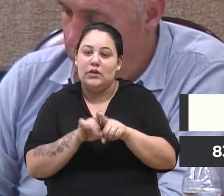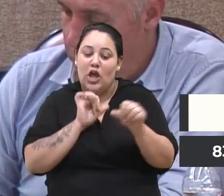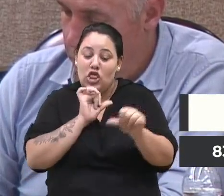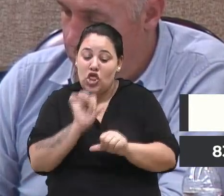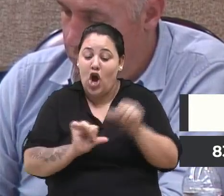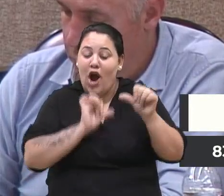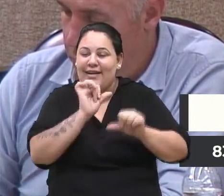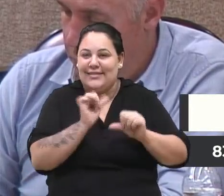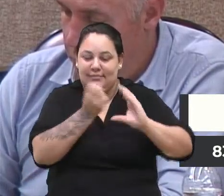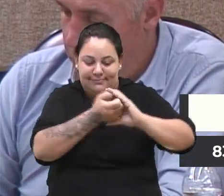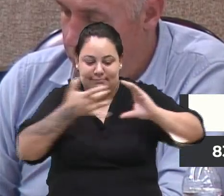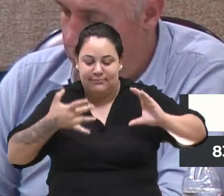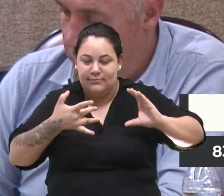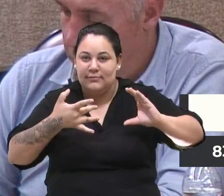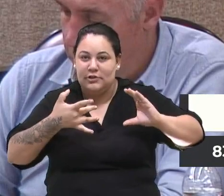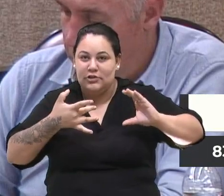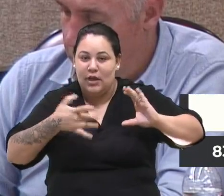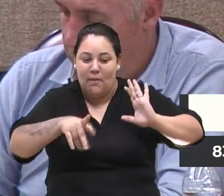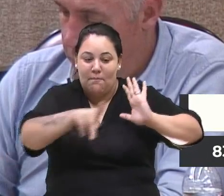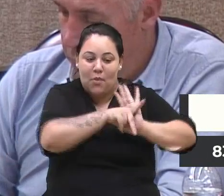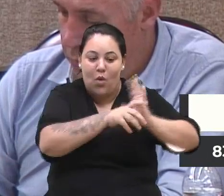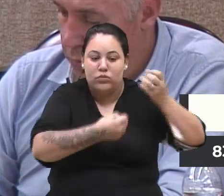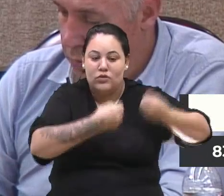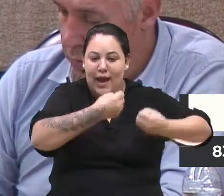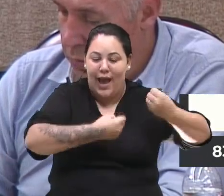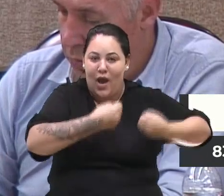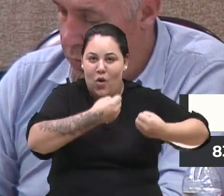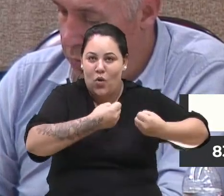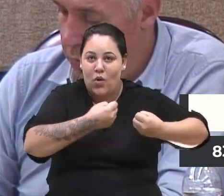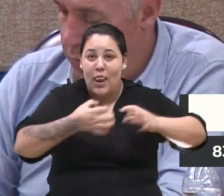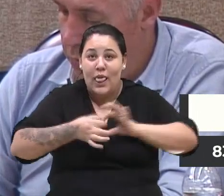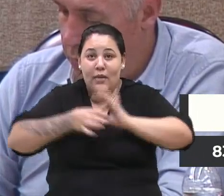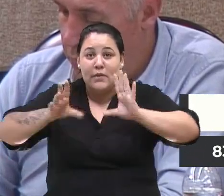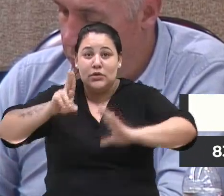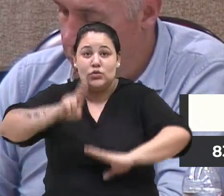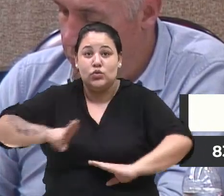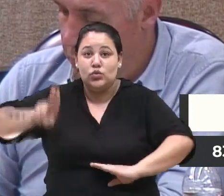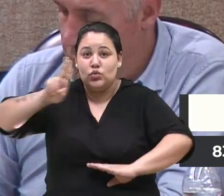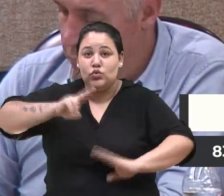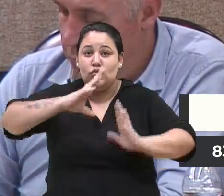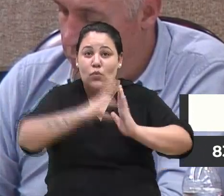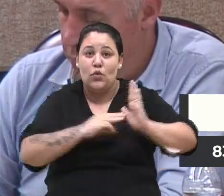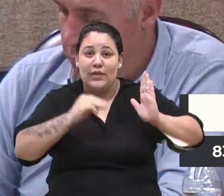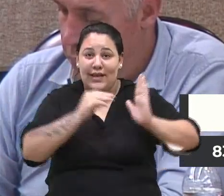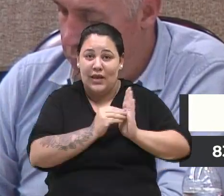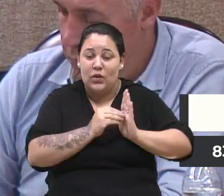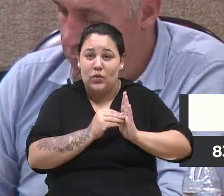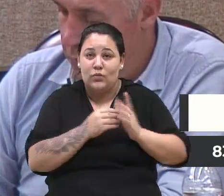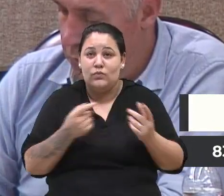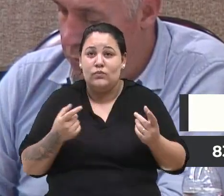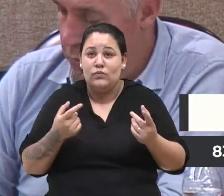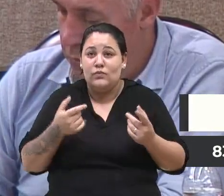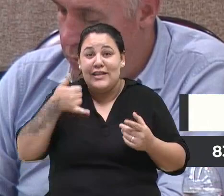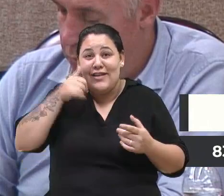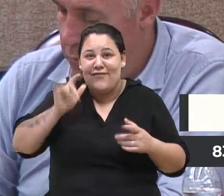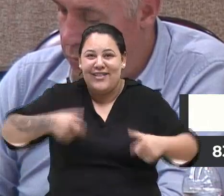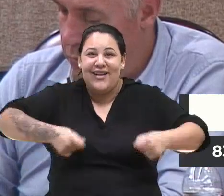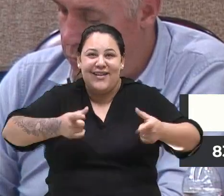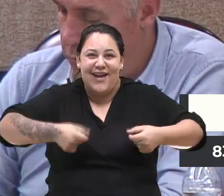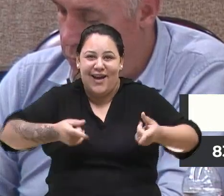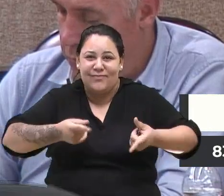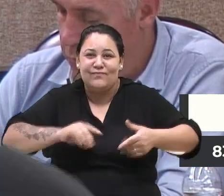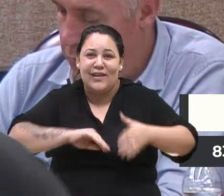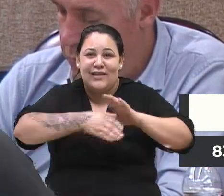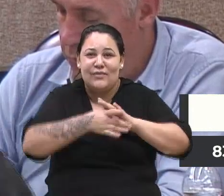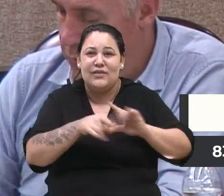dos veículos, permitindo o uso de modelos mais econômicos e duráveis, adaptando-se às